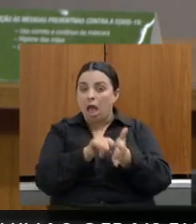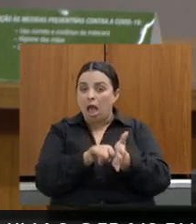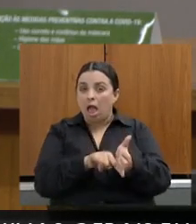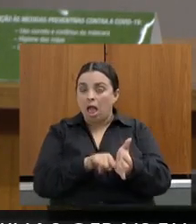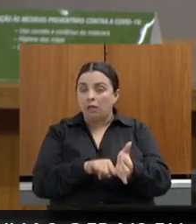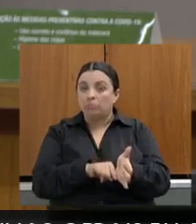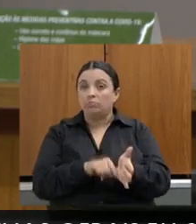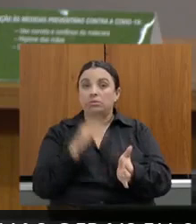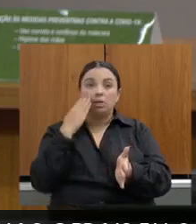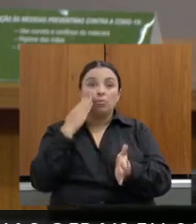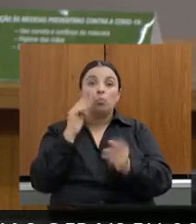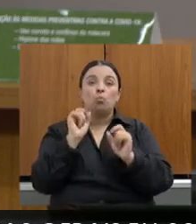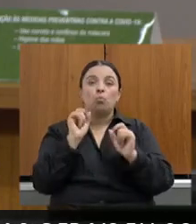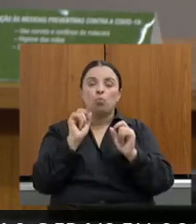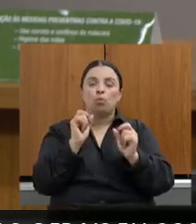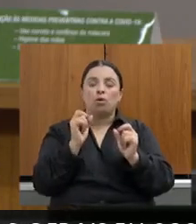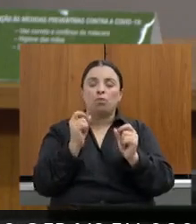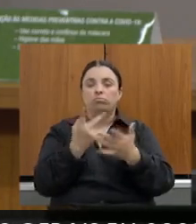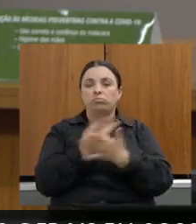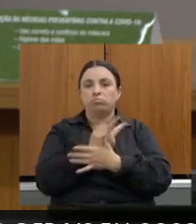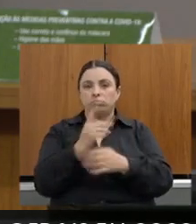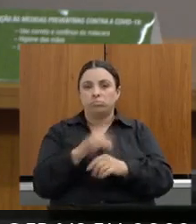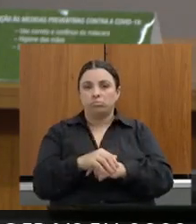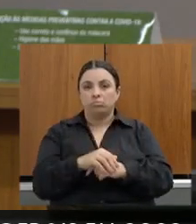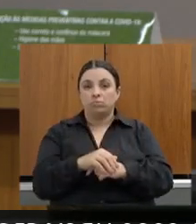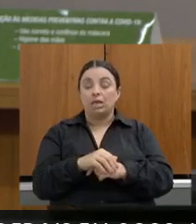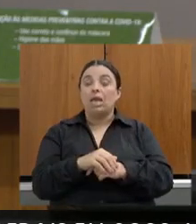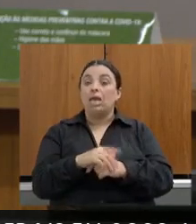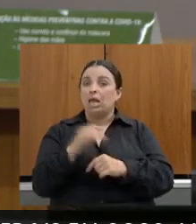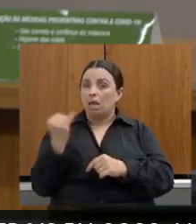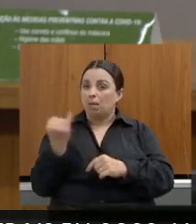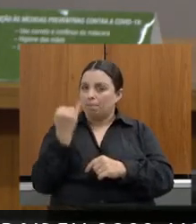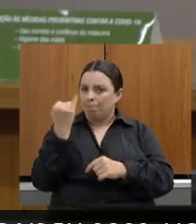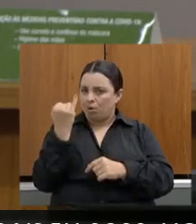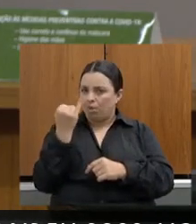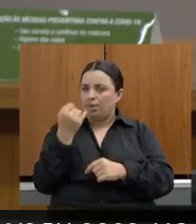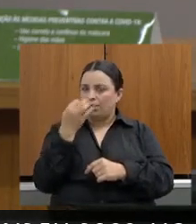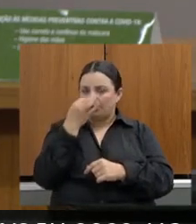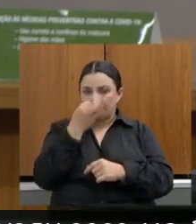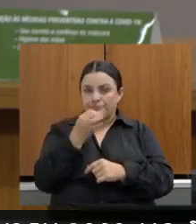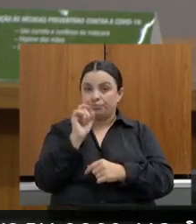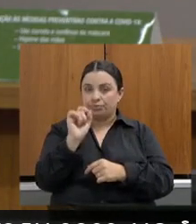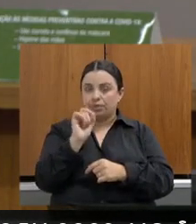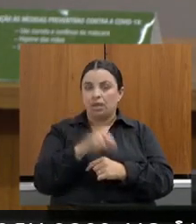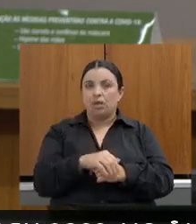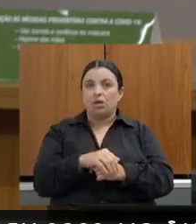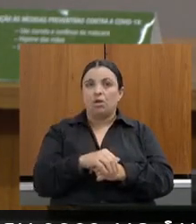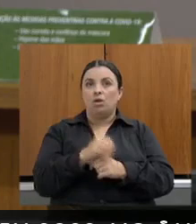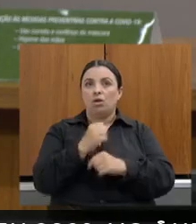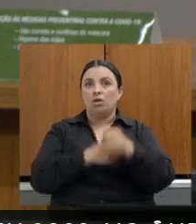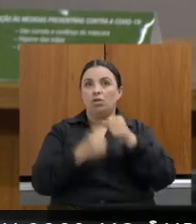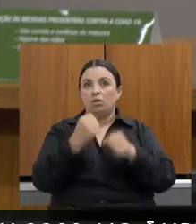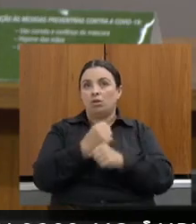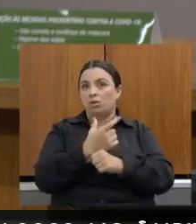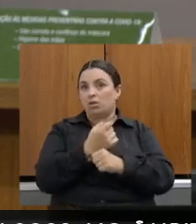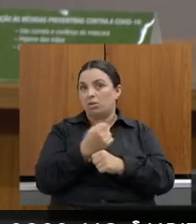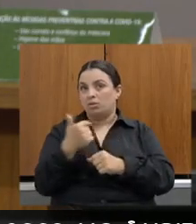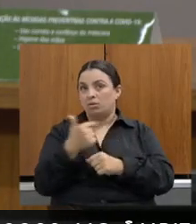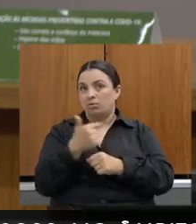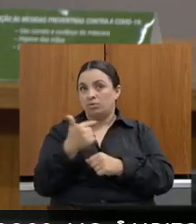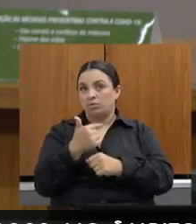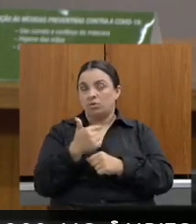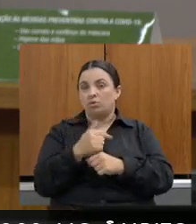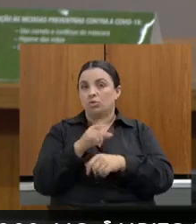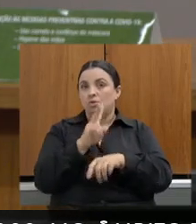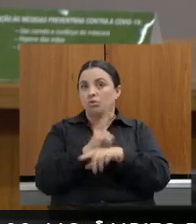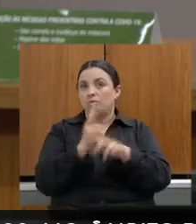estava acontecendo E aí de potássio Rodrigo só uma observação que que é importante 2022 tá aqui mesmo no